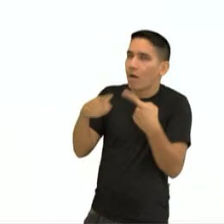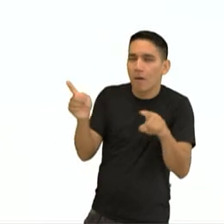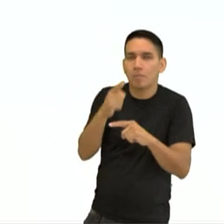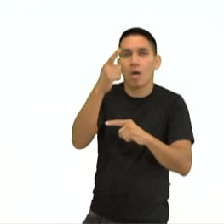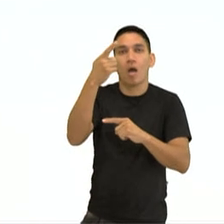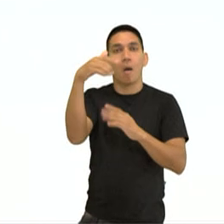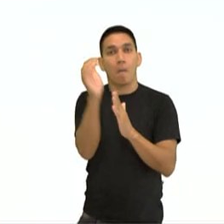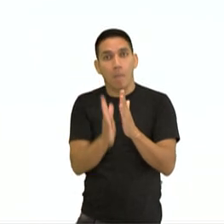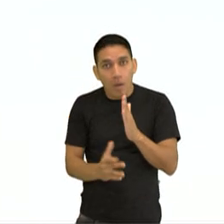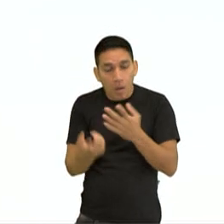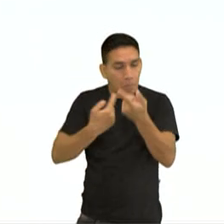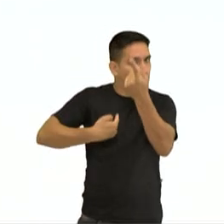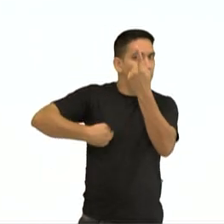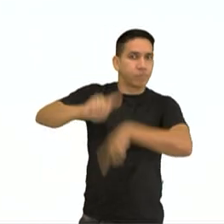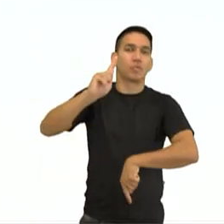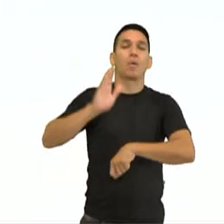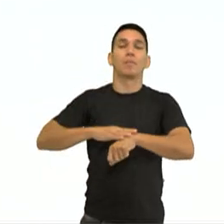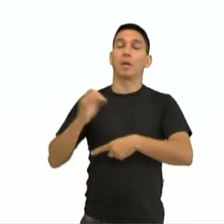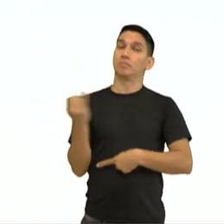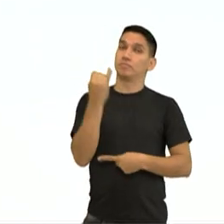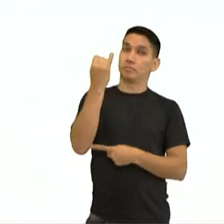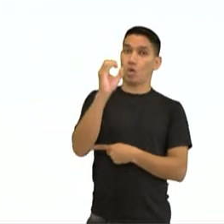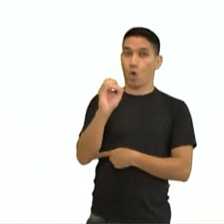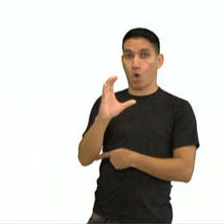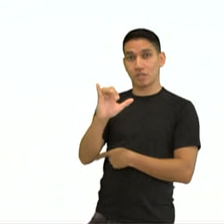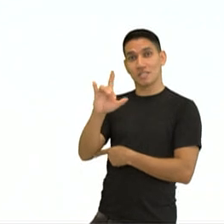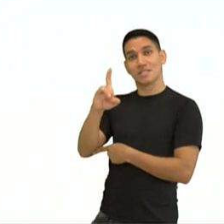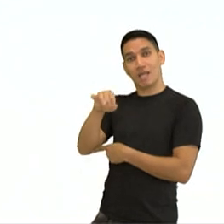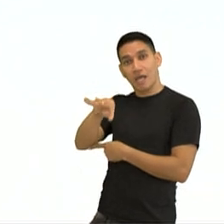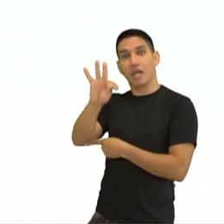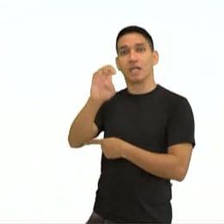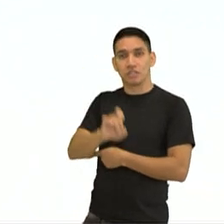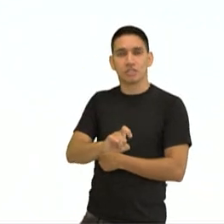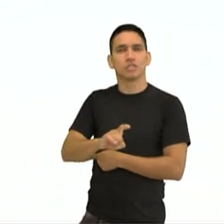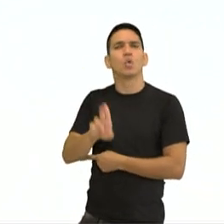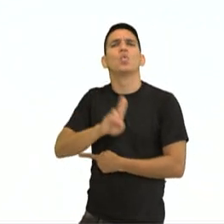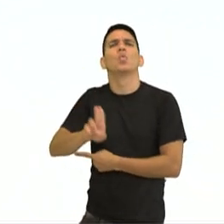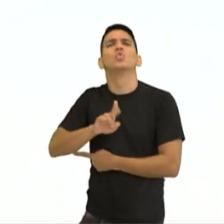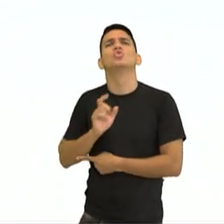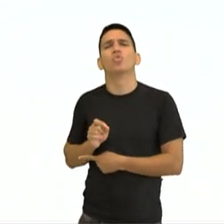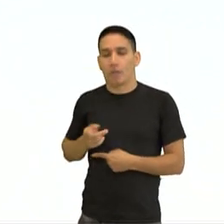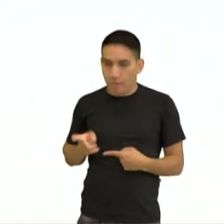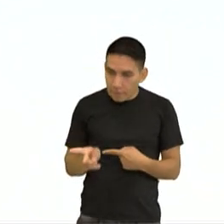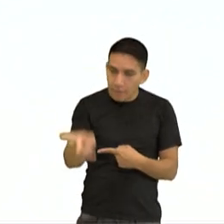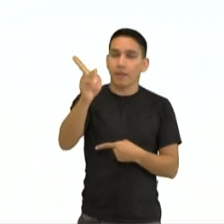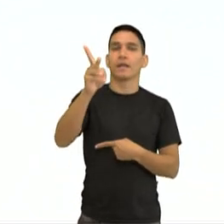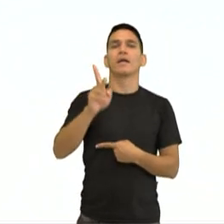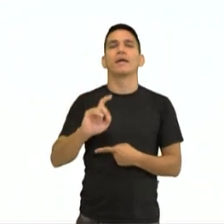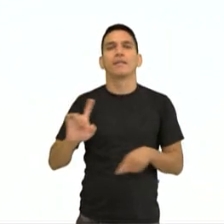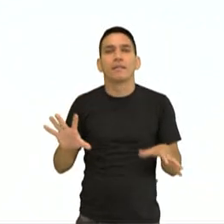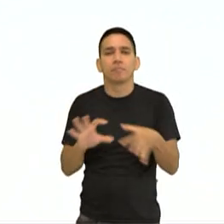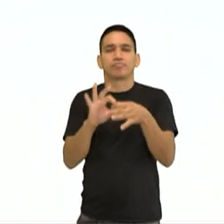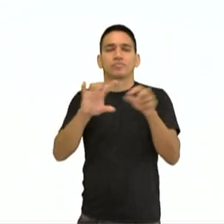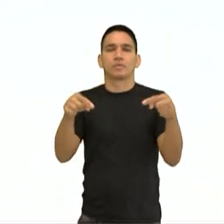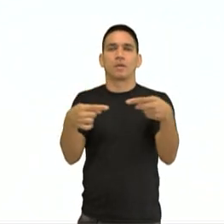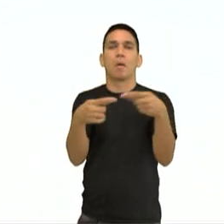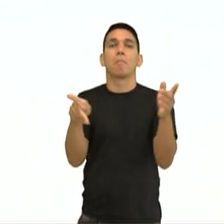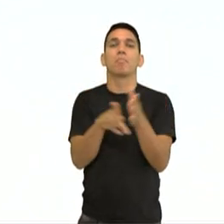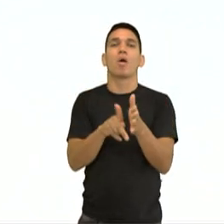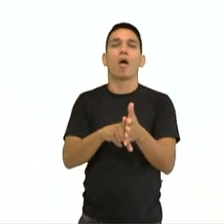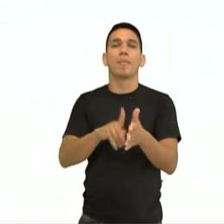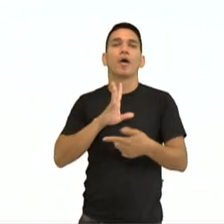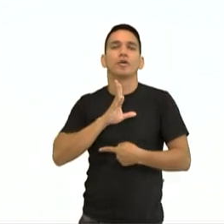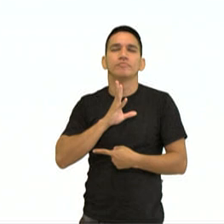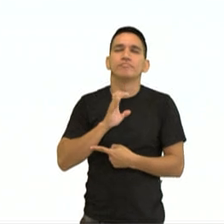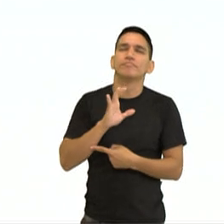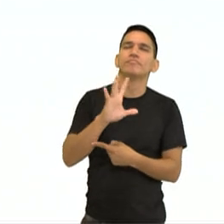importante música ocidental. As características são o uso do baixo contínuo e do desejo da harmonia tonal, tá? Então,